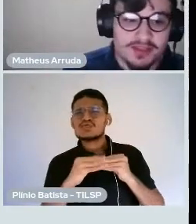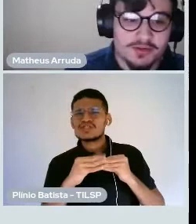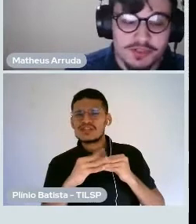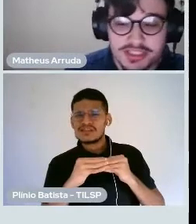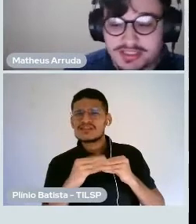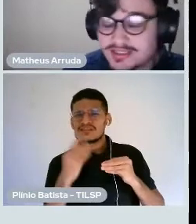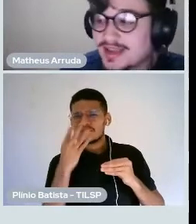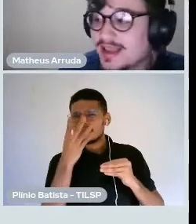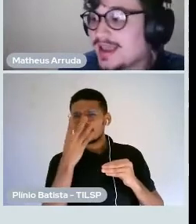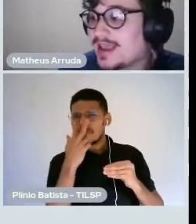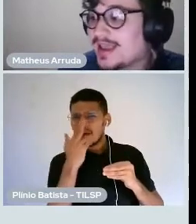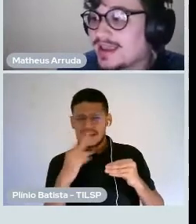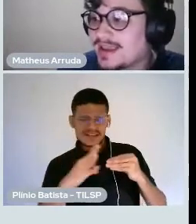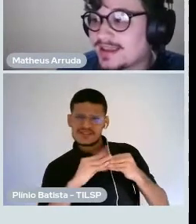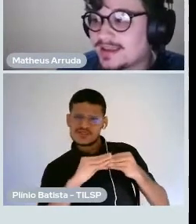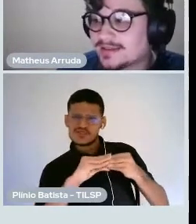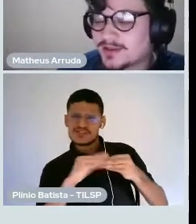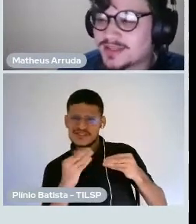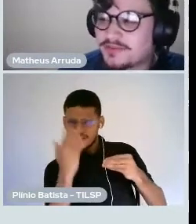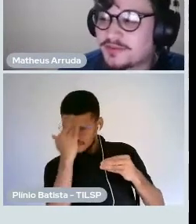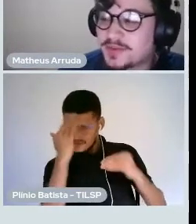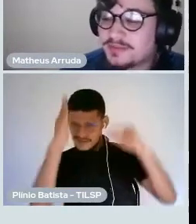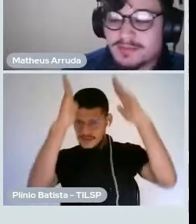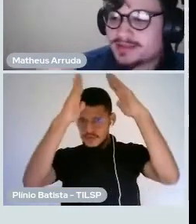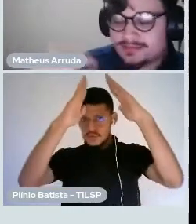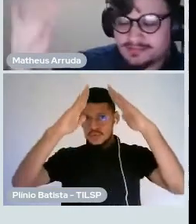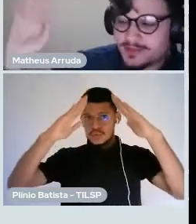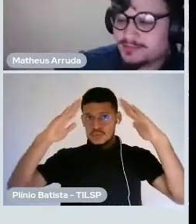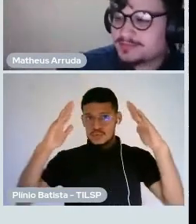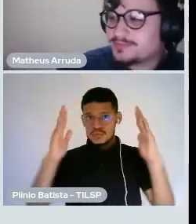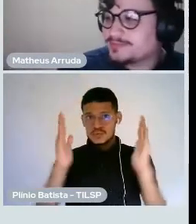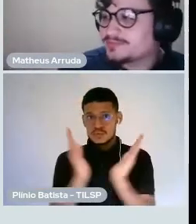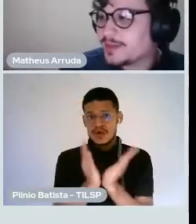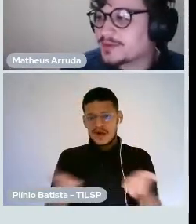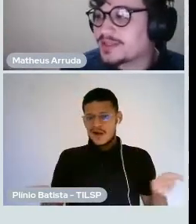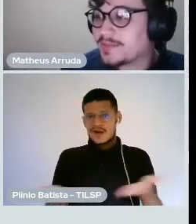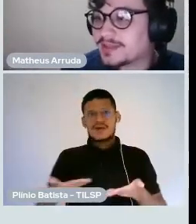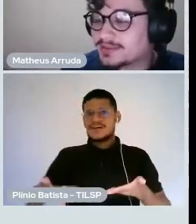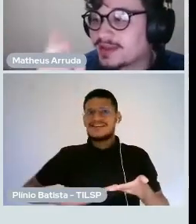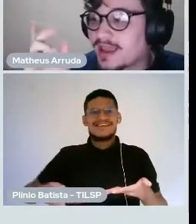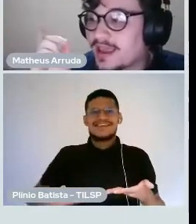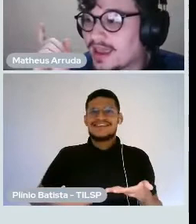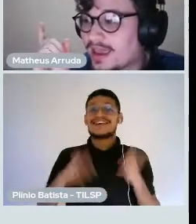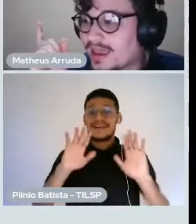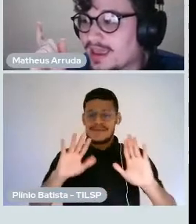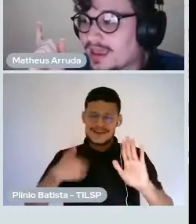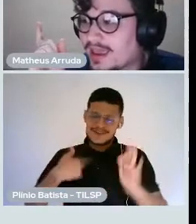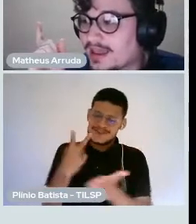pirâmide em formato de coxinha. E, nossa, que fome. Mas vamos dar